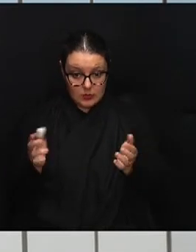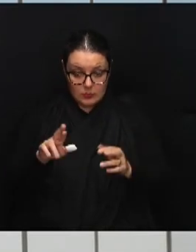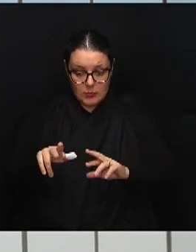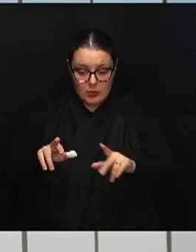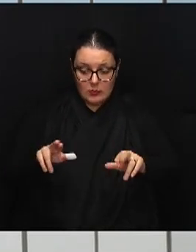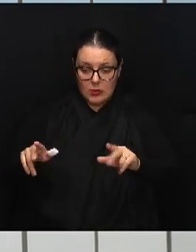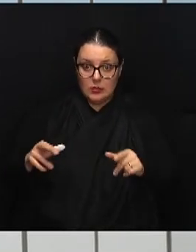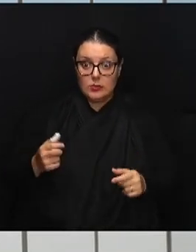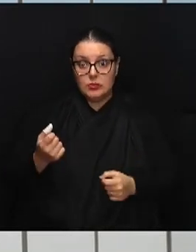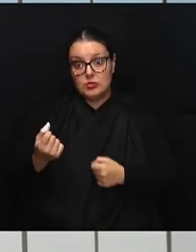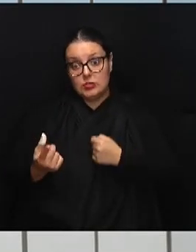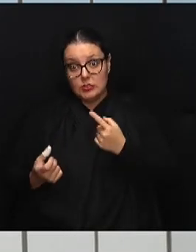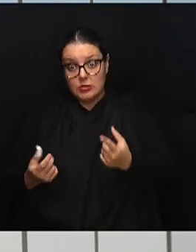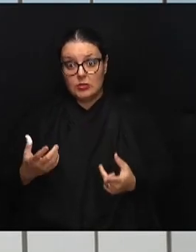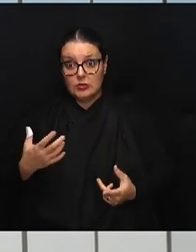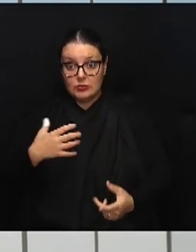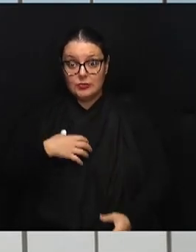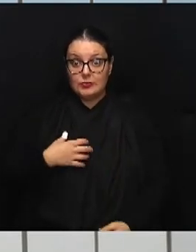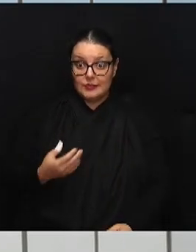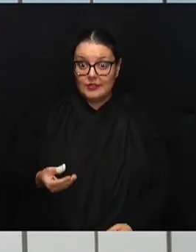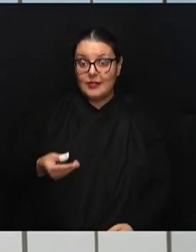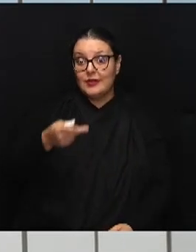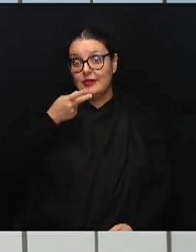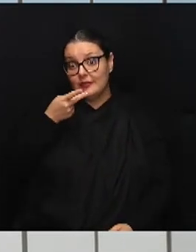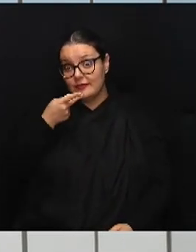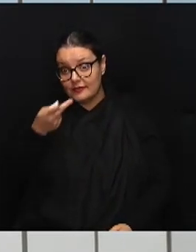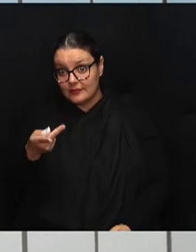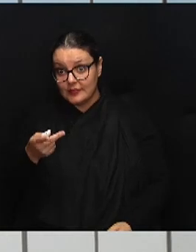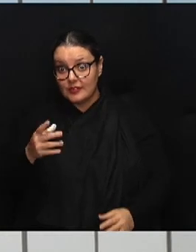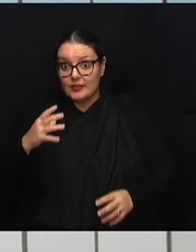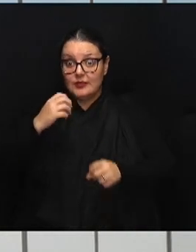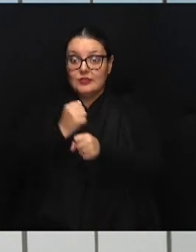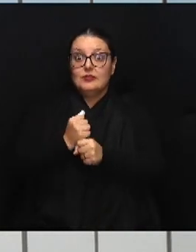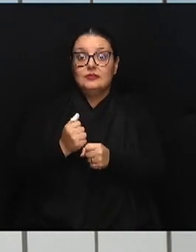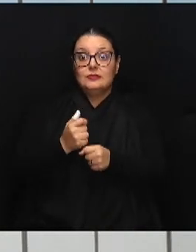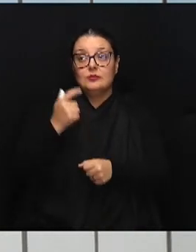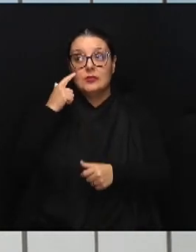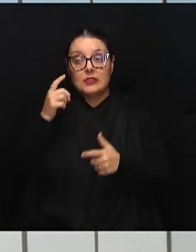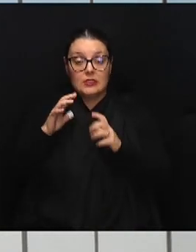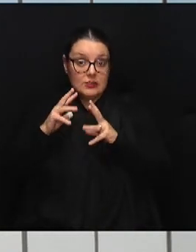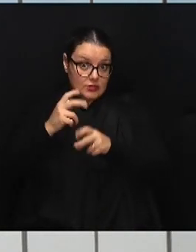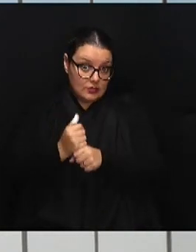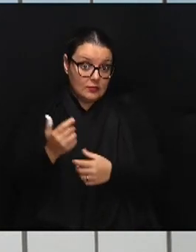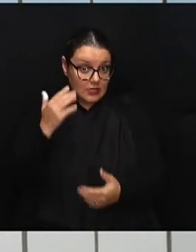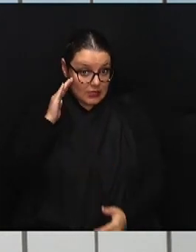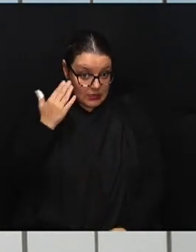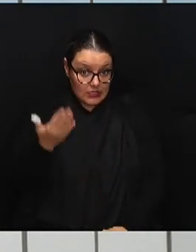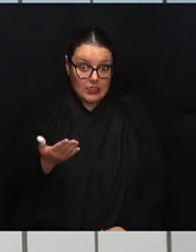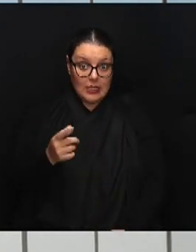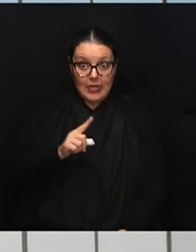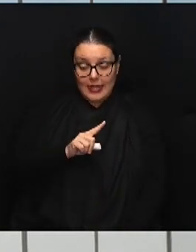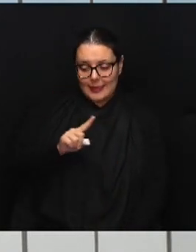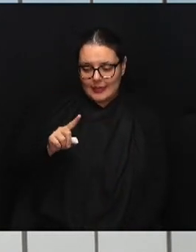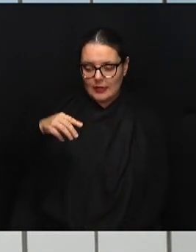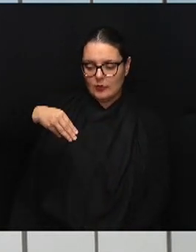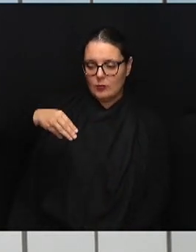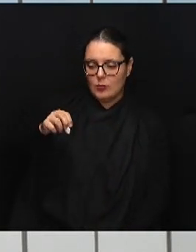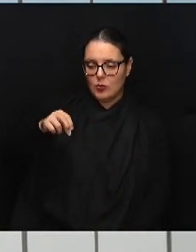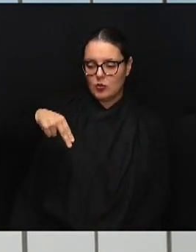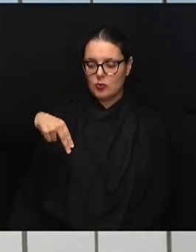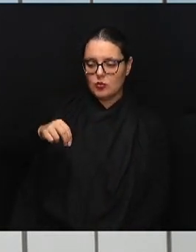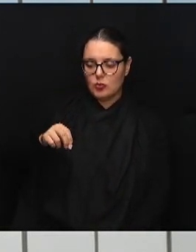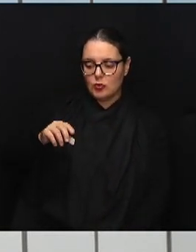alguma maneira. Eu vou tentar falar de uma forma geral para a gente se situar, né? Então, assim, a não monogamia,